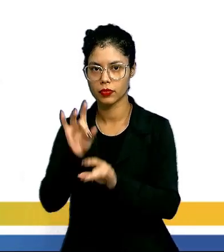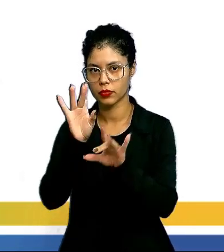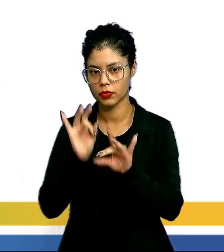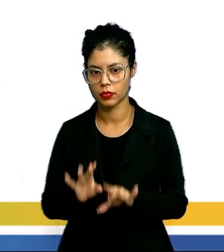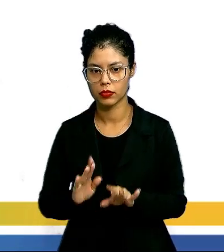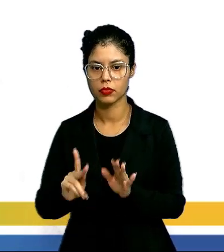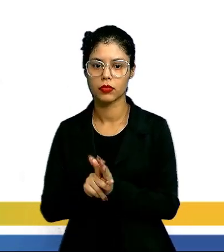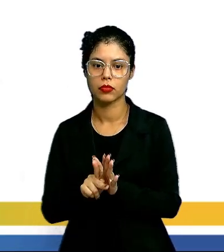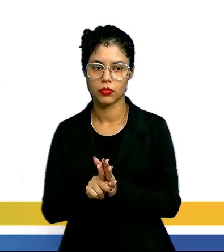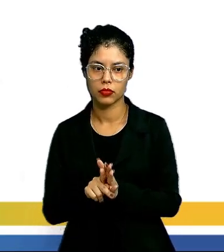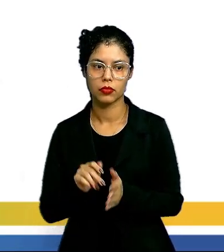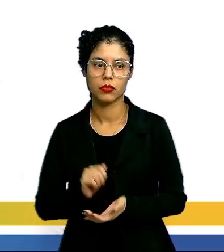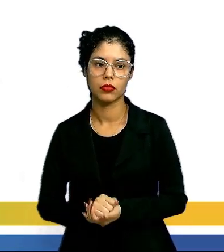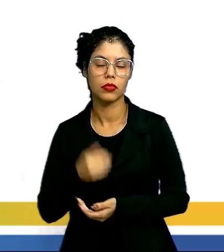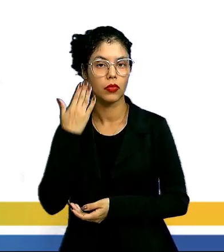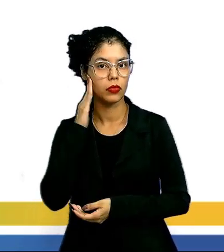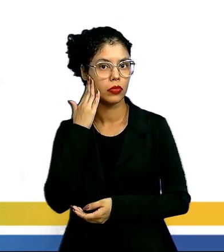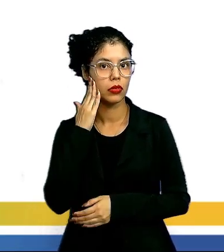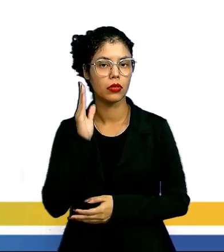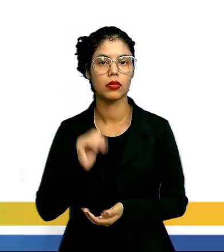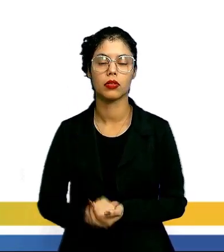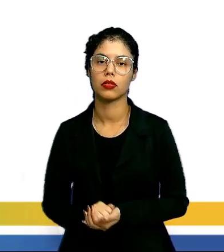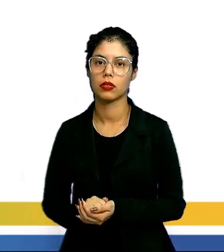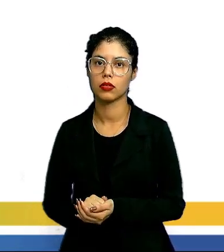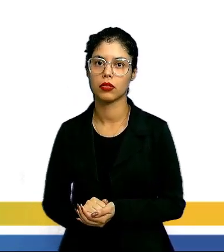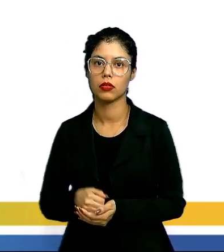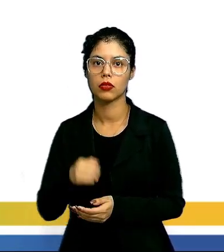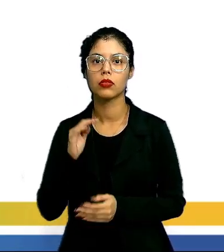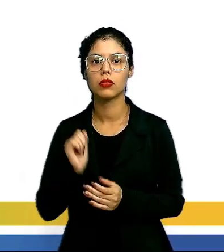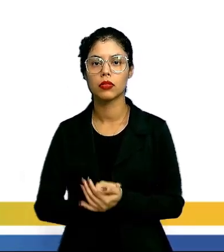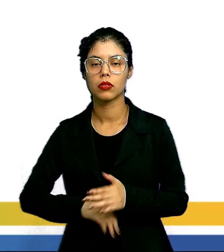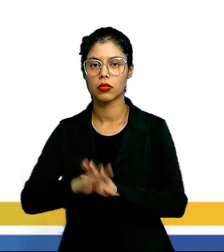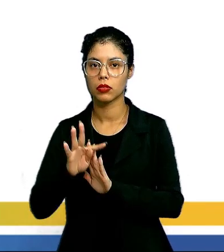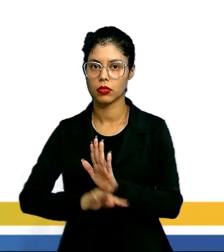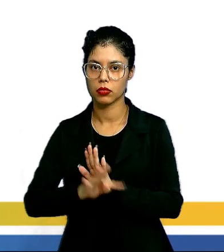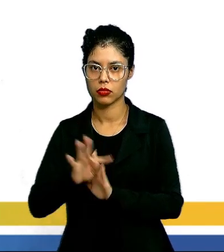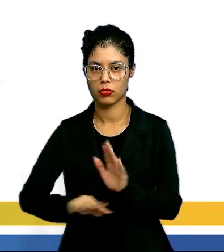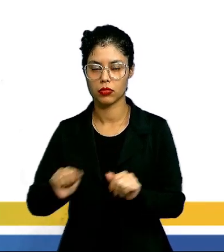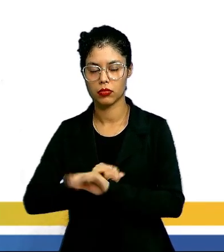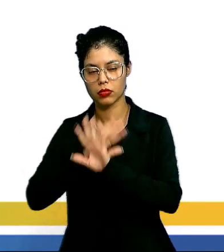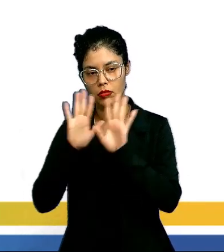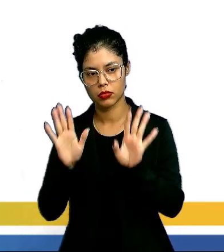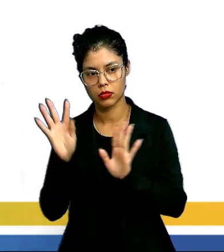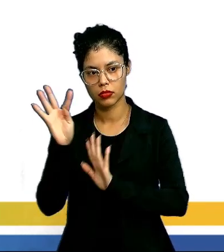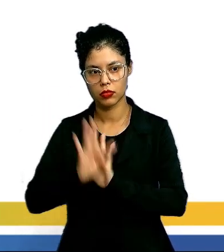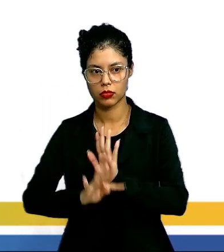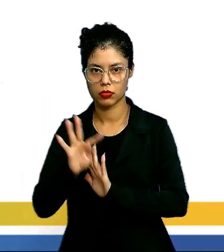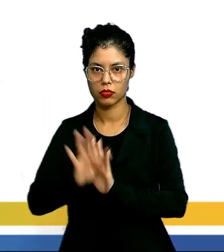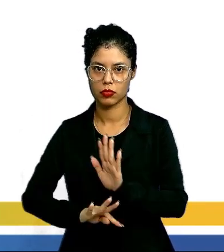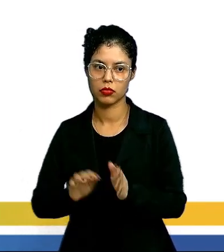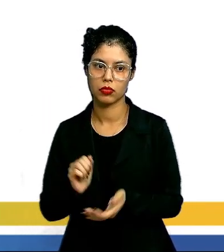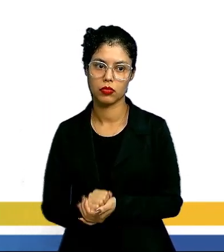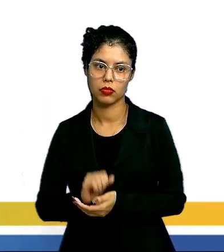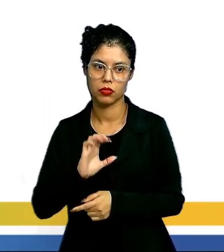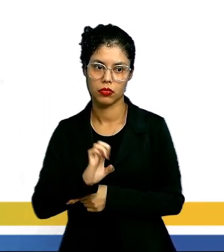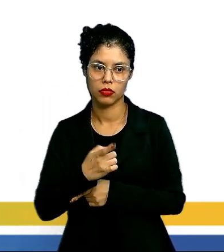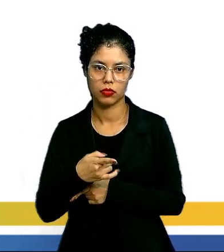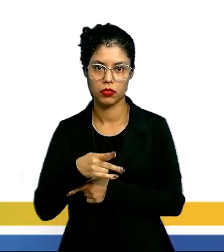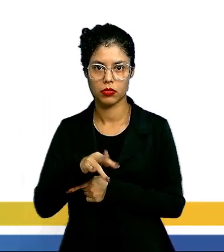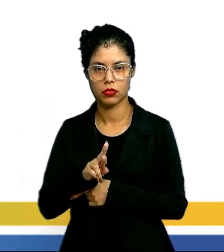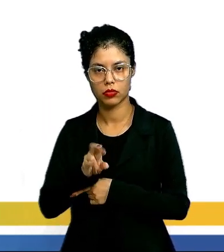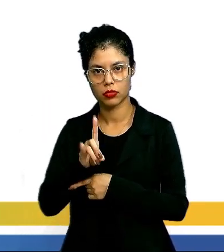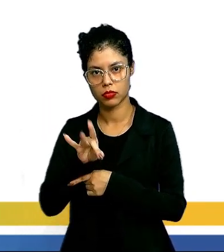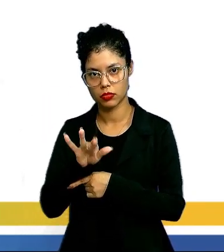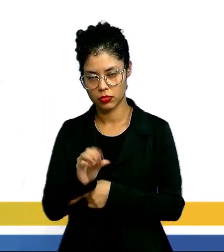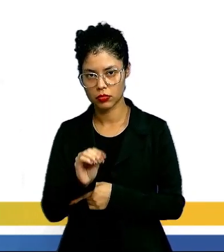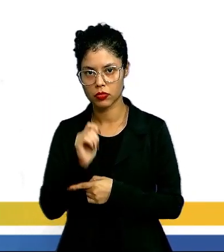aí nós temos a compreensão textual. A compreensão é algo que está claro no texto, é algo que está explícito. E